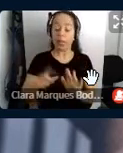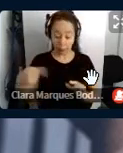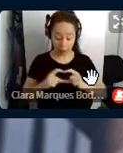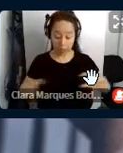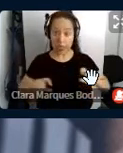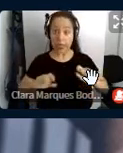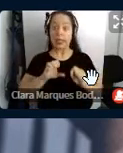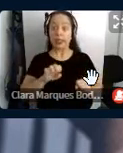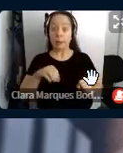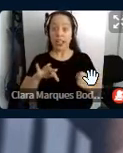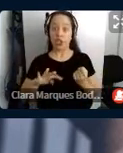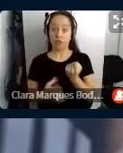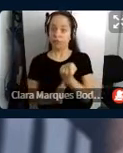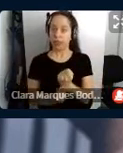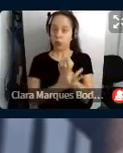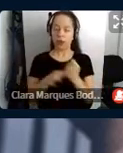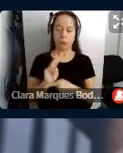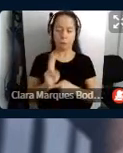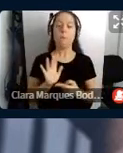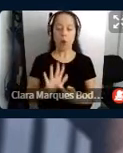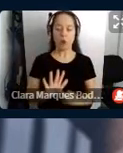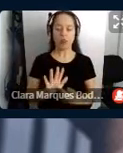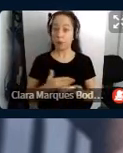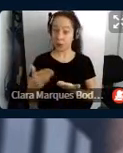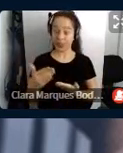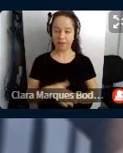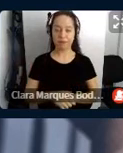utilizada em futuras conferências. Daremos início ao sorteio.